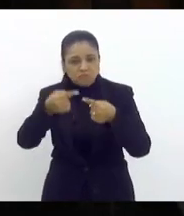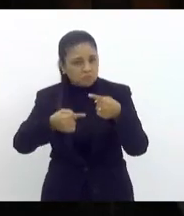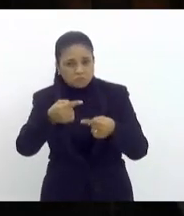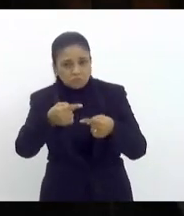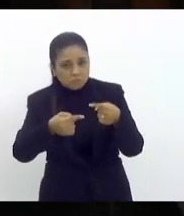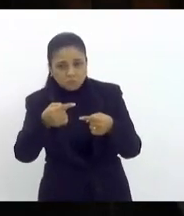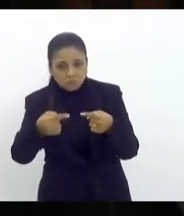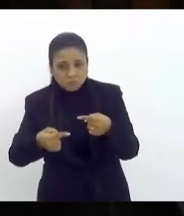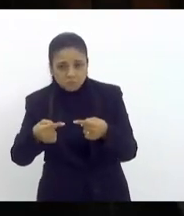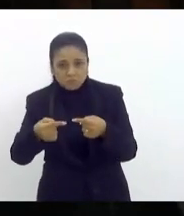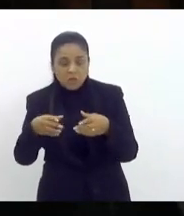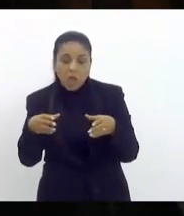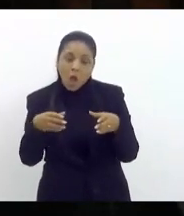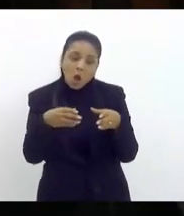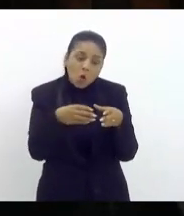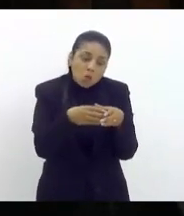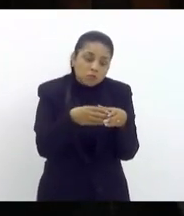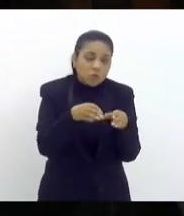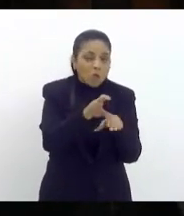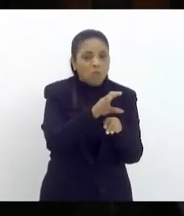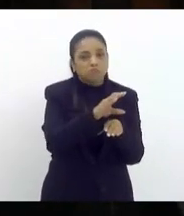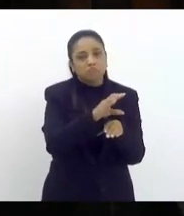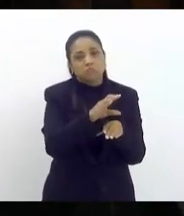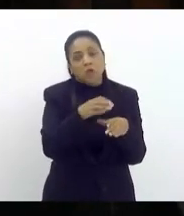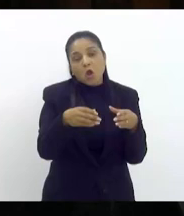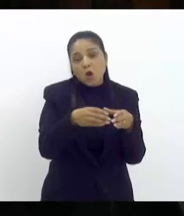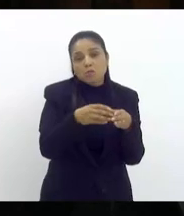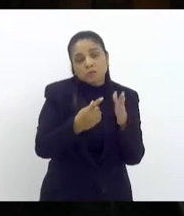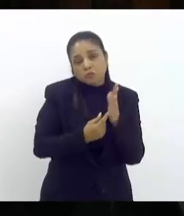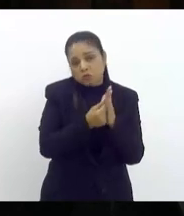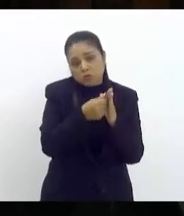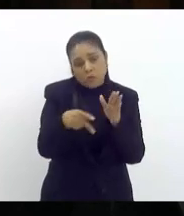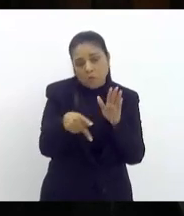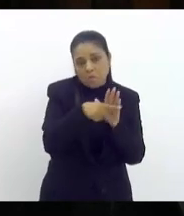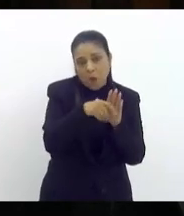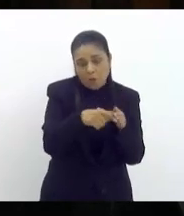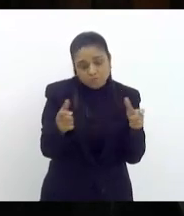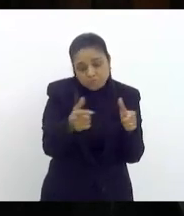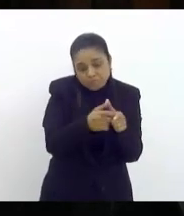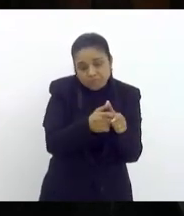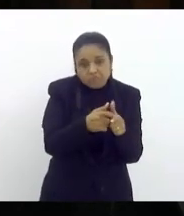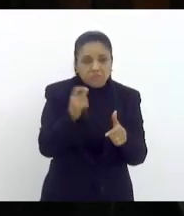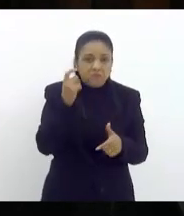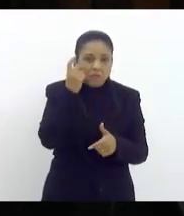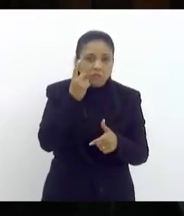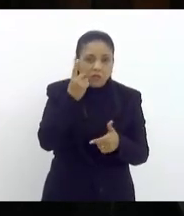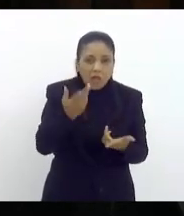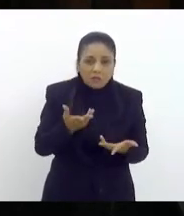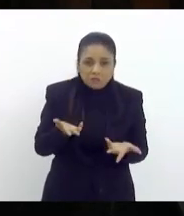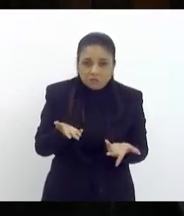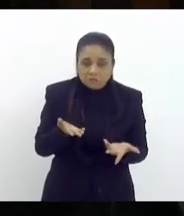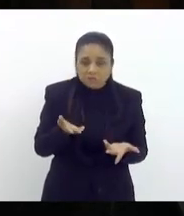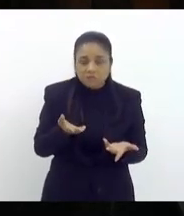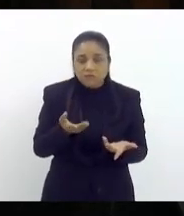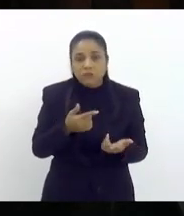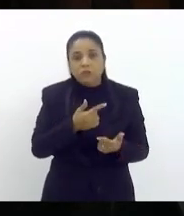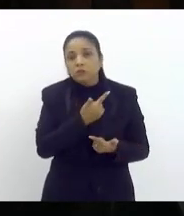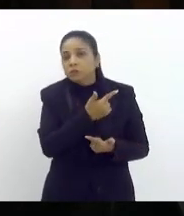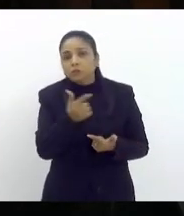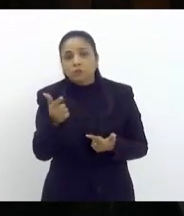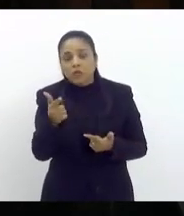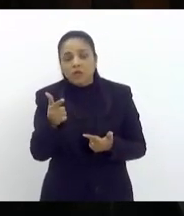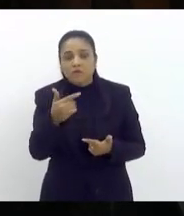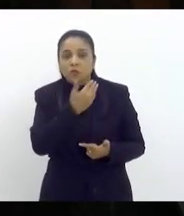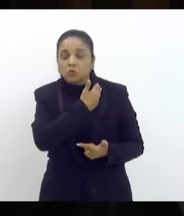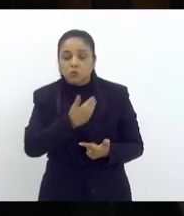a não ser a comissão de orçamento onde está uma parcela reduzida dos deputados e não houve por parte